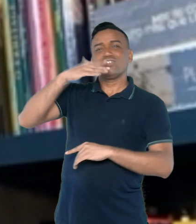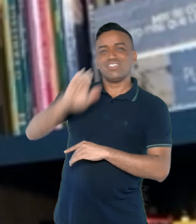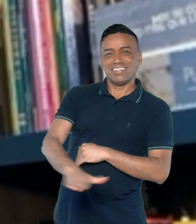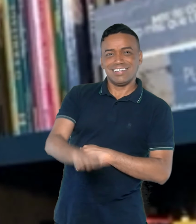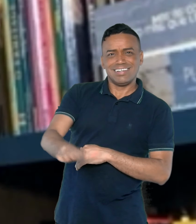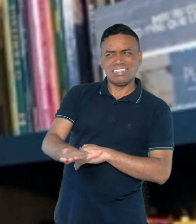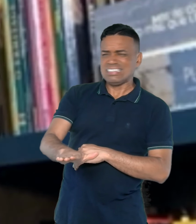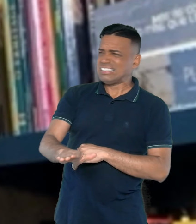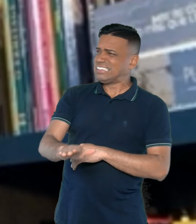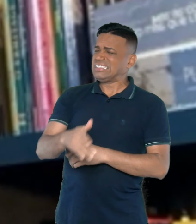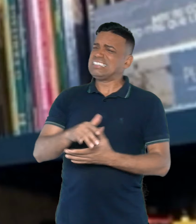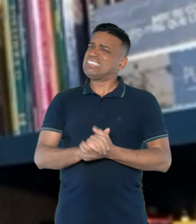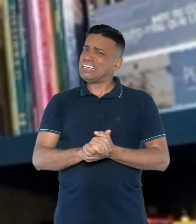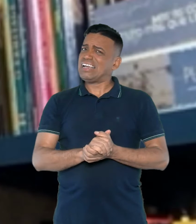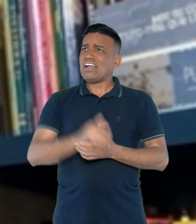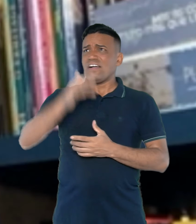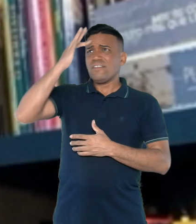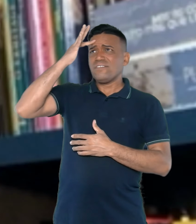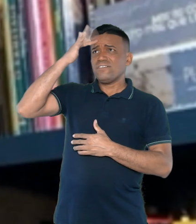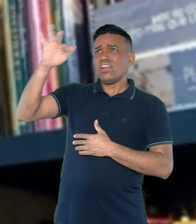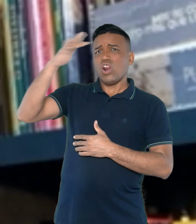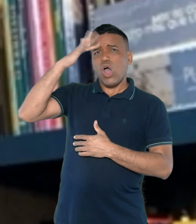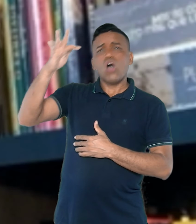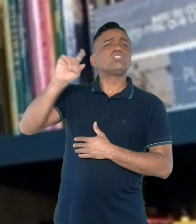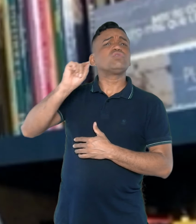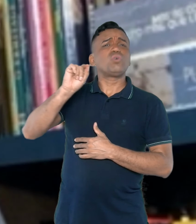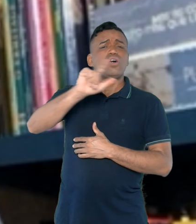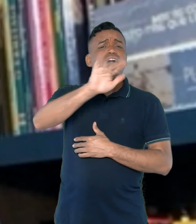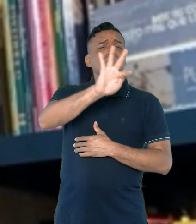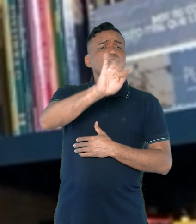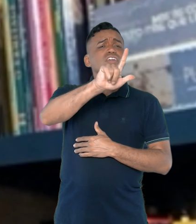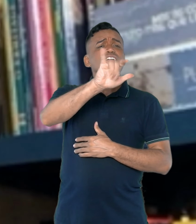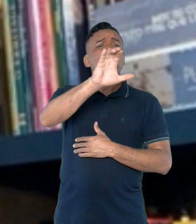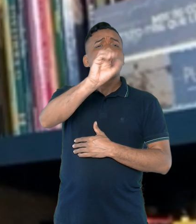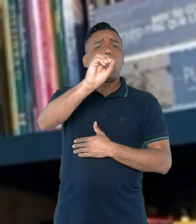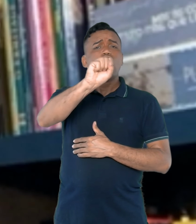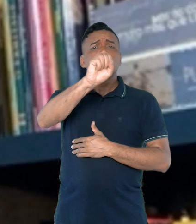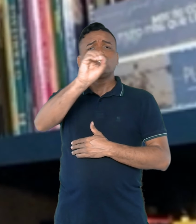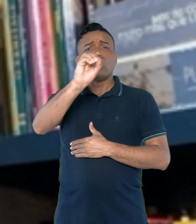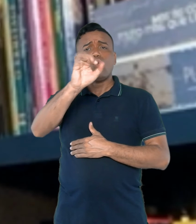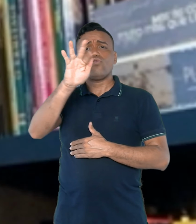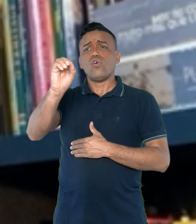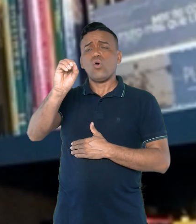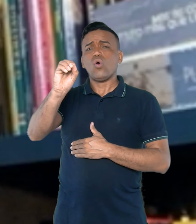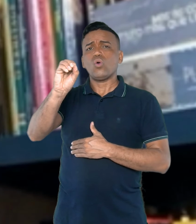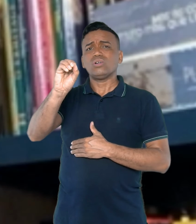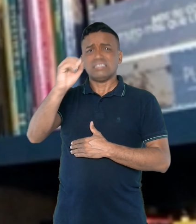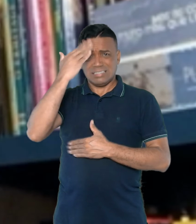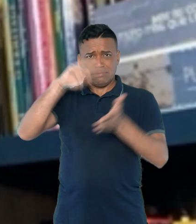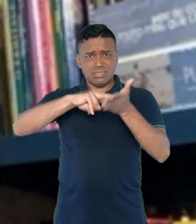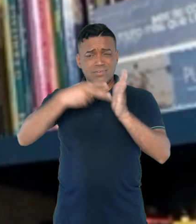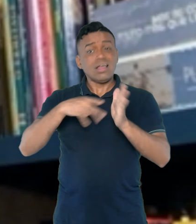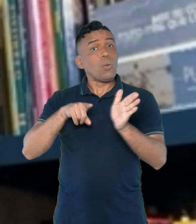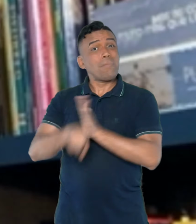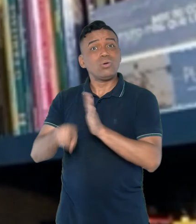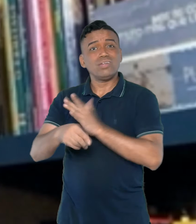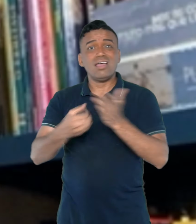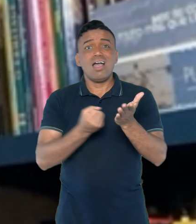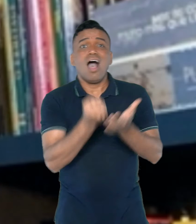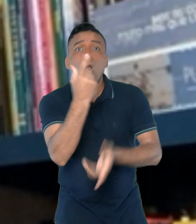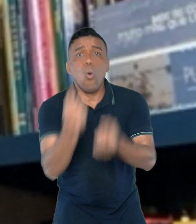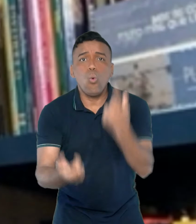saber o que é isso, né? O que é filósofo, né? E aí eu resolvi perguntar para algumas crianças, sabe, Josane? Eu fiquei